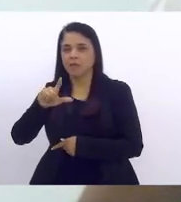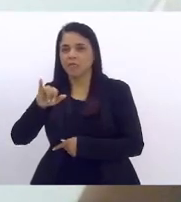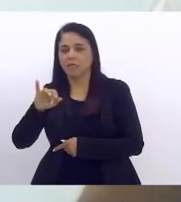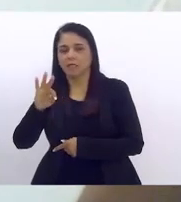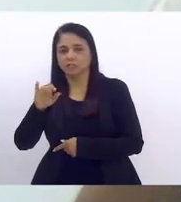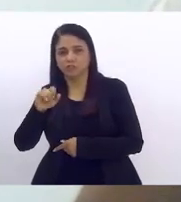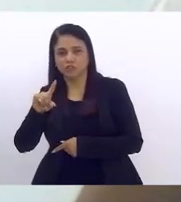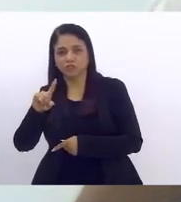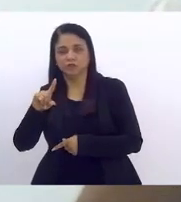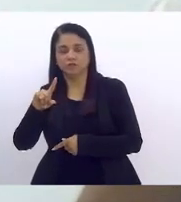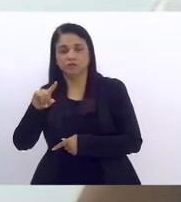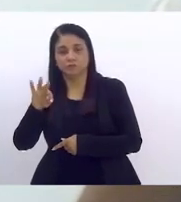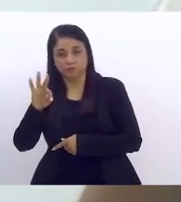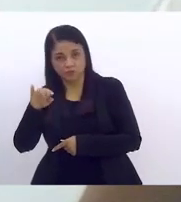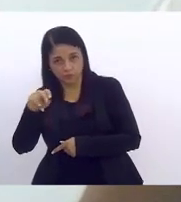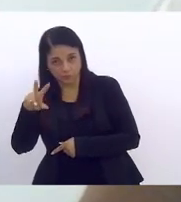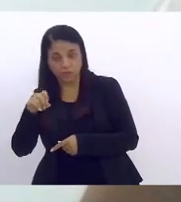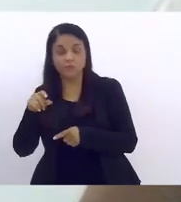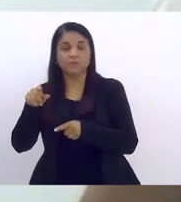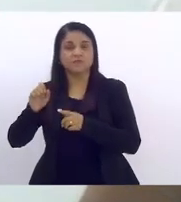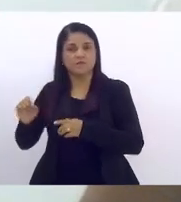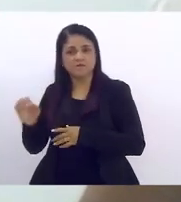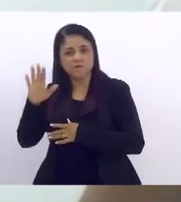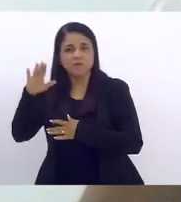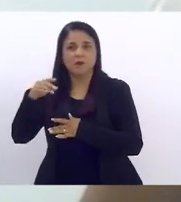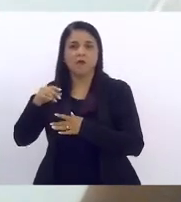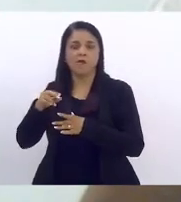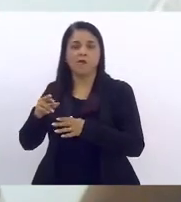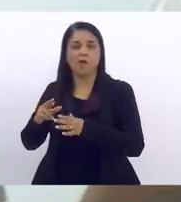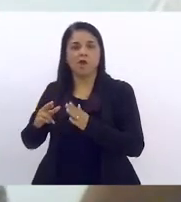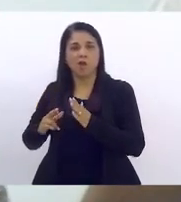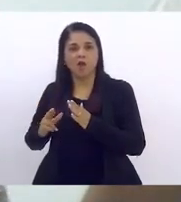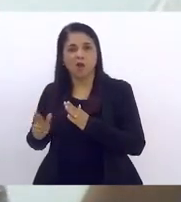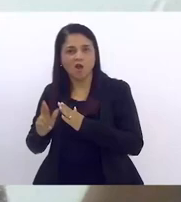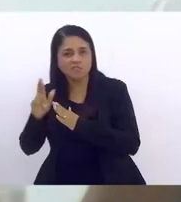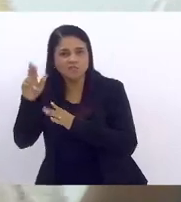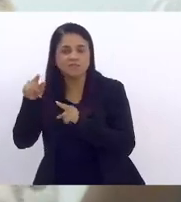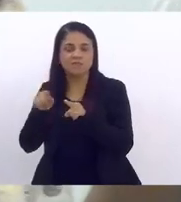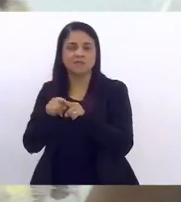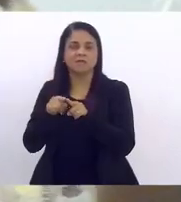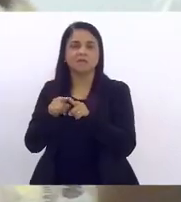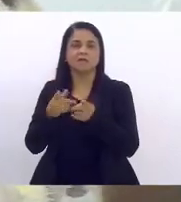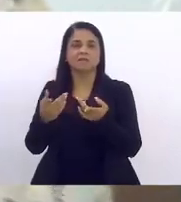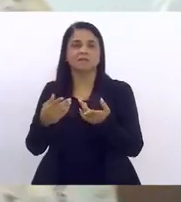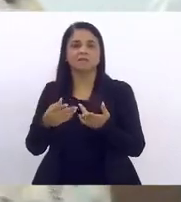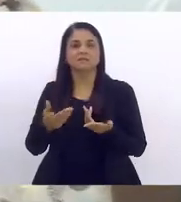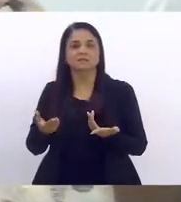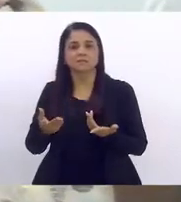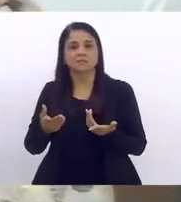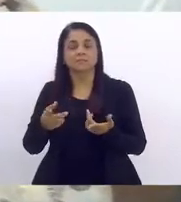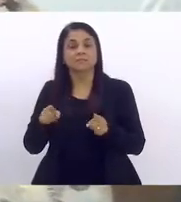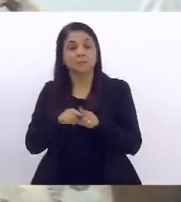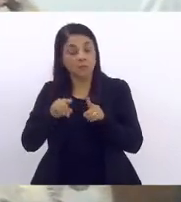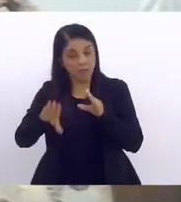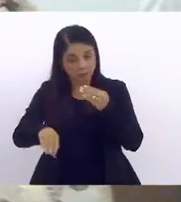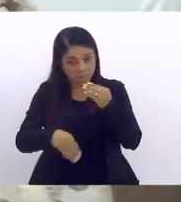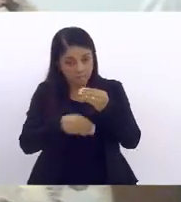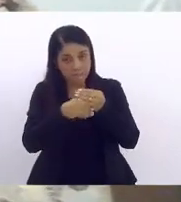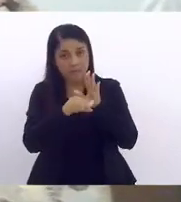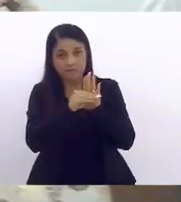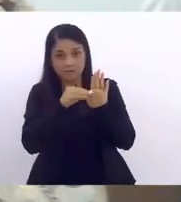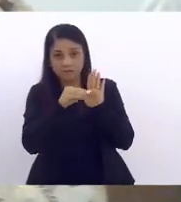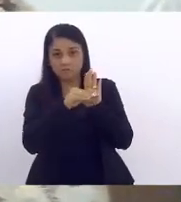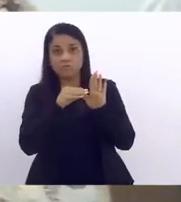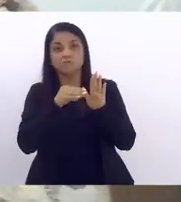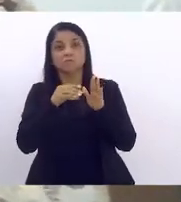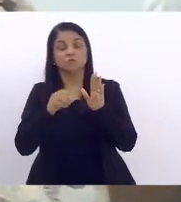do Vidigal, favela orgânica, favela compassiva. E também pusemos emenda no orçamento, a parte